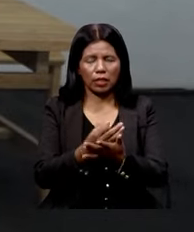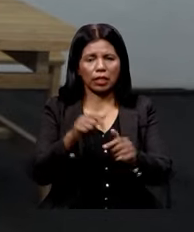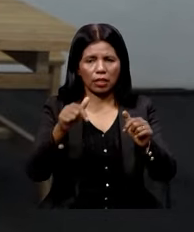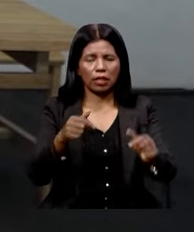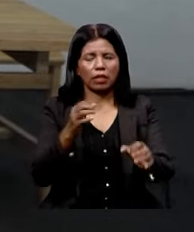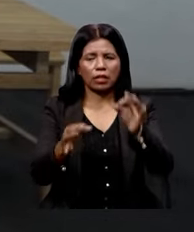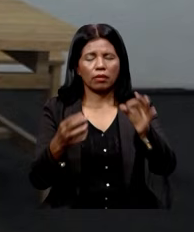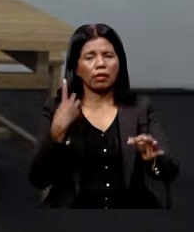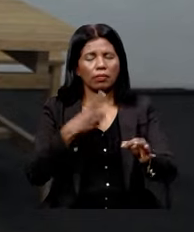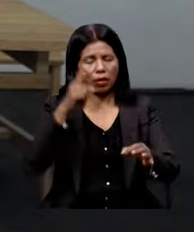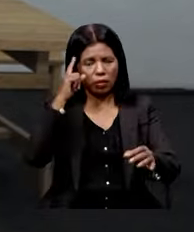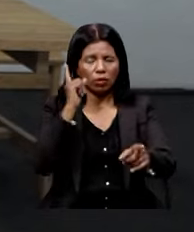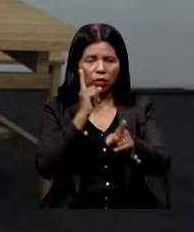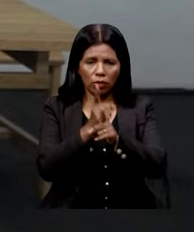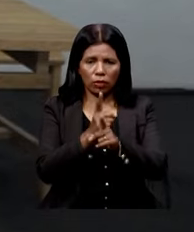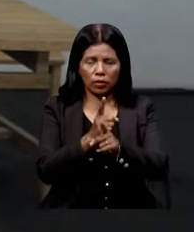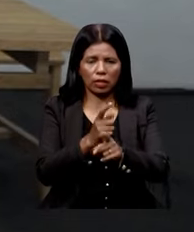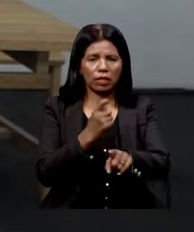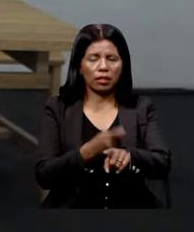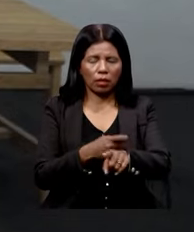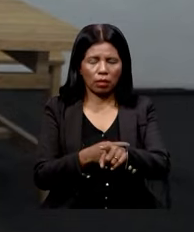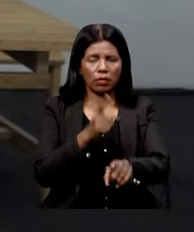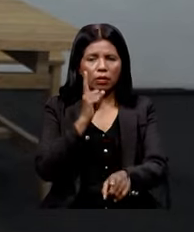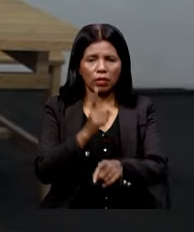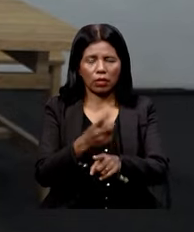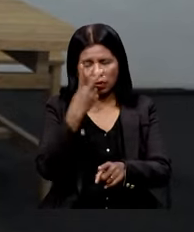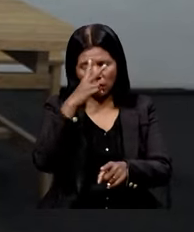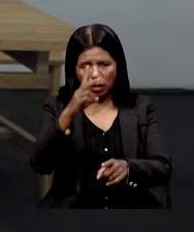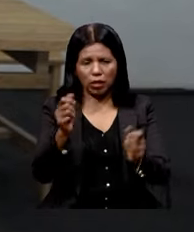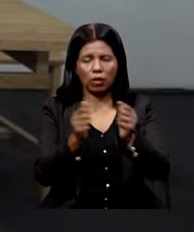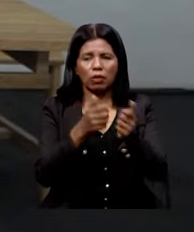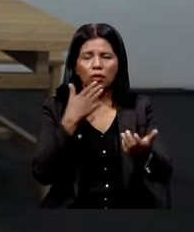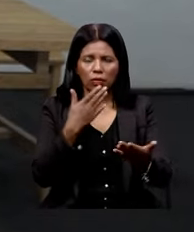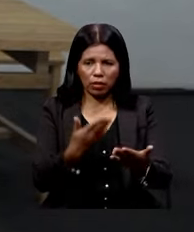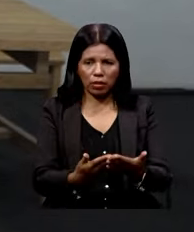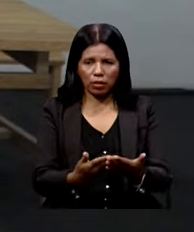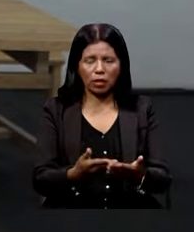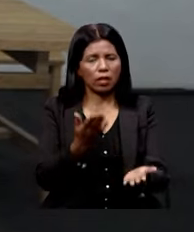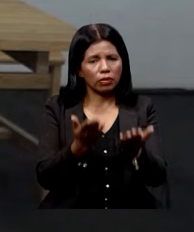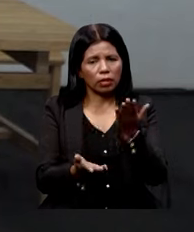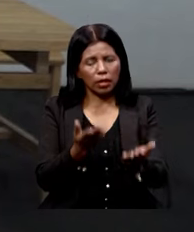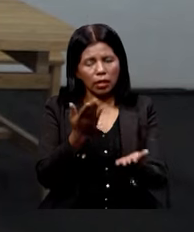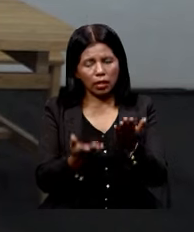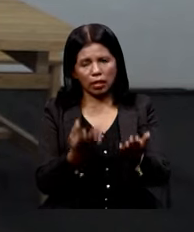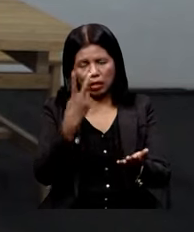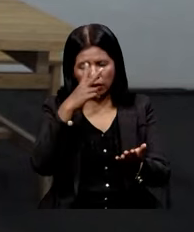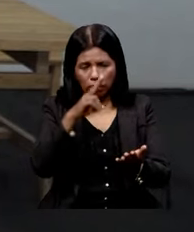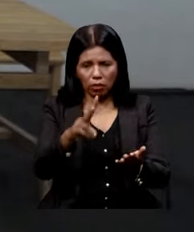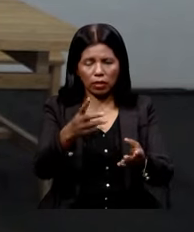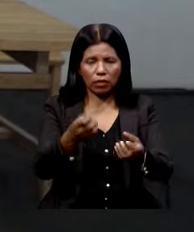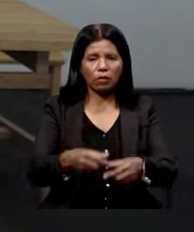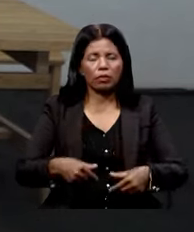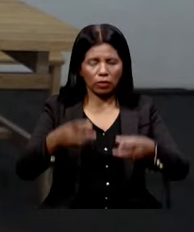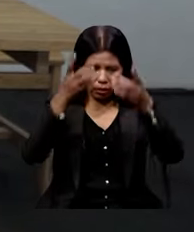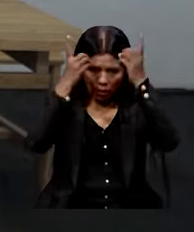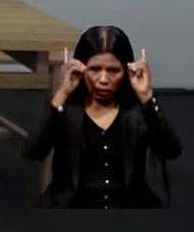cata clolos, nem se ia tempo na tom, a tu harreia de dia clai, a tu teto de dia clai antes fosse decisão.